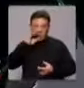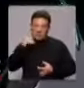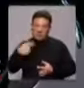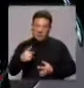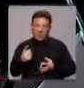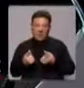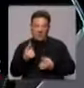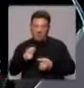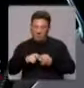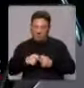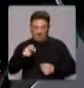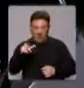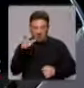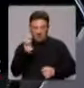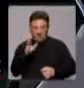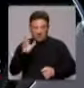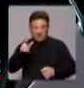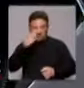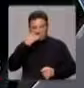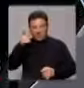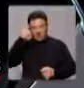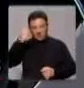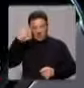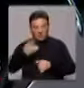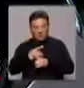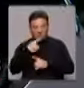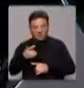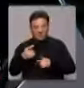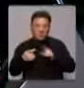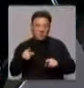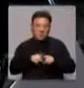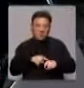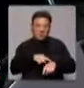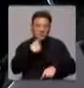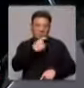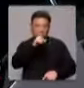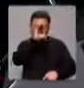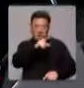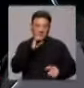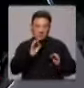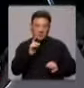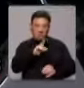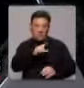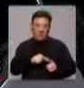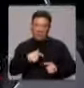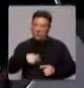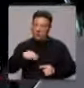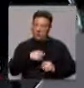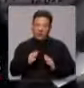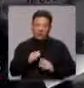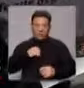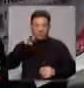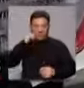de Alzheimer, parece que se esquece daquilo que disse, e ao mesmo tempo também para dizer ao Primeiro-Ministro que, atenção, não é o mexilhão que deve pagar